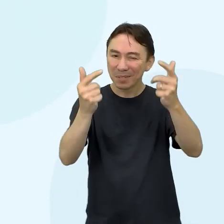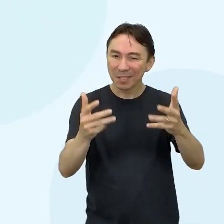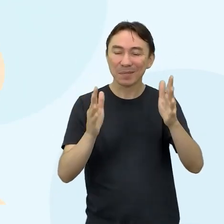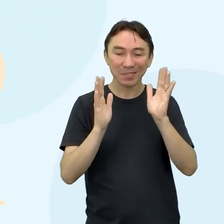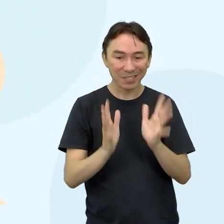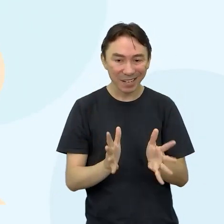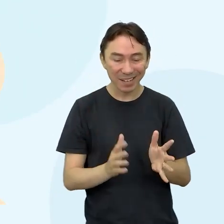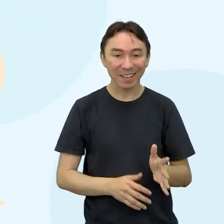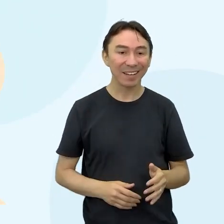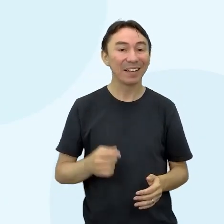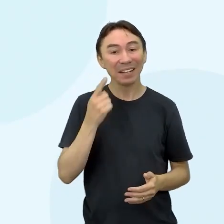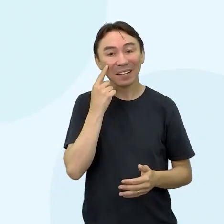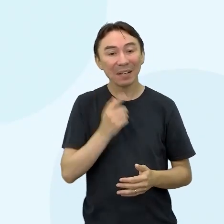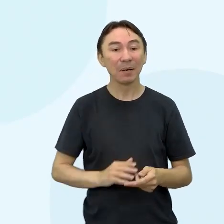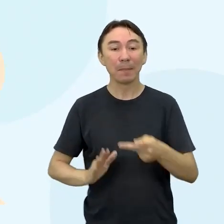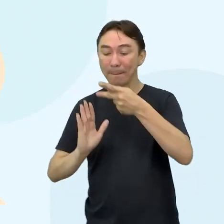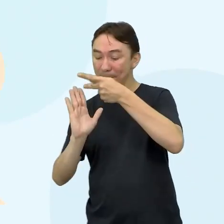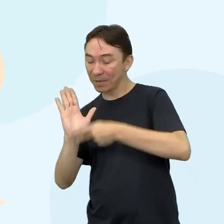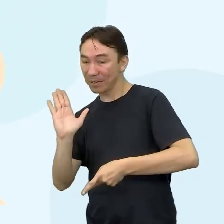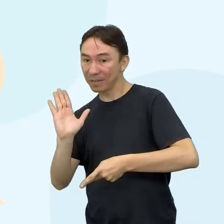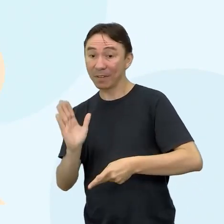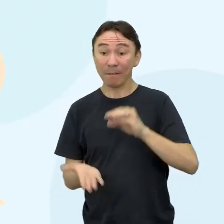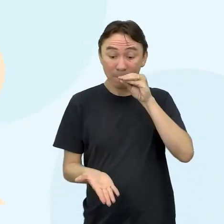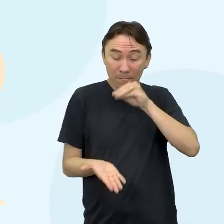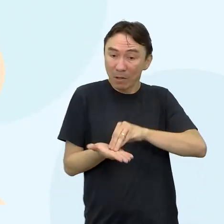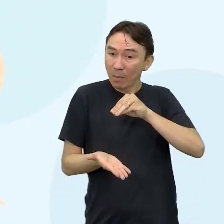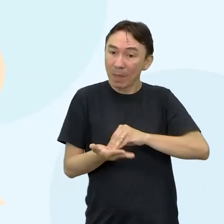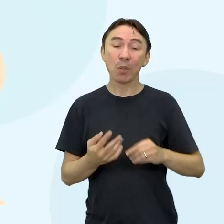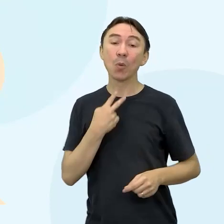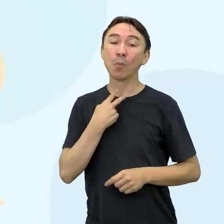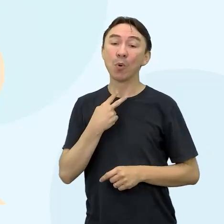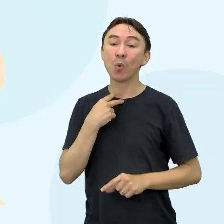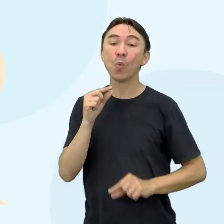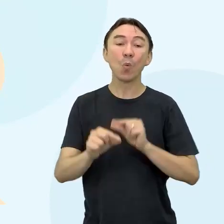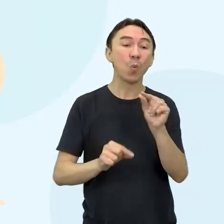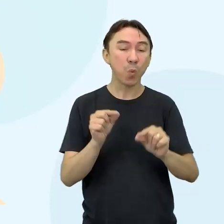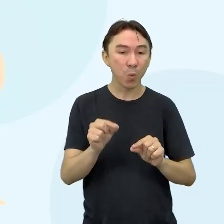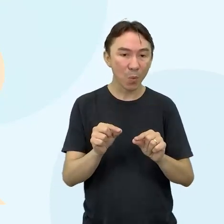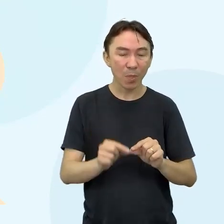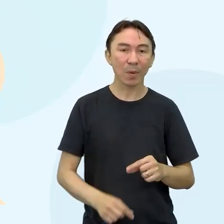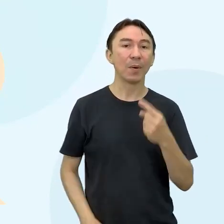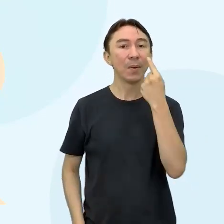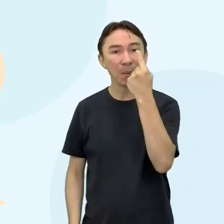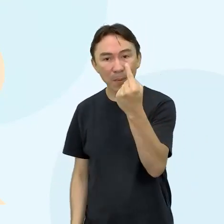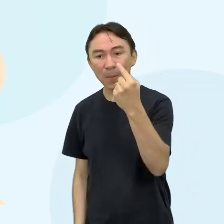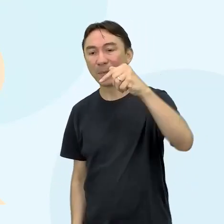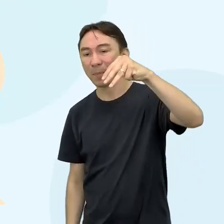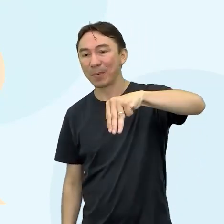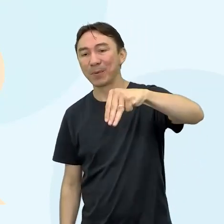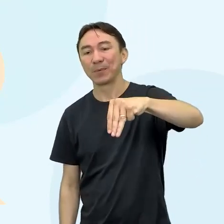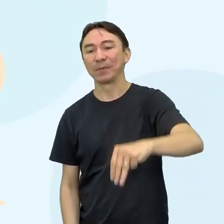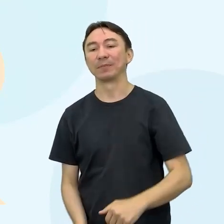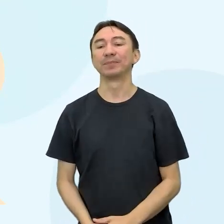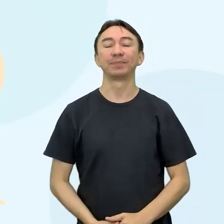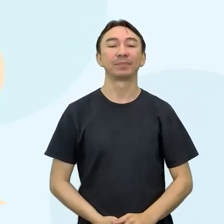pode faltar em um projeto, na opinião de vocês? Então, dá para vocês aí 1 minutinho também no